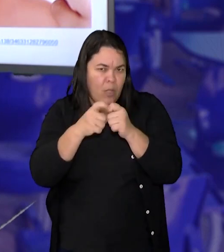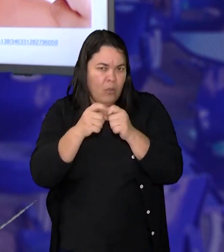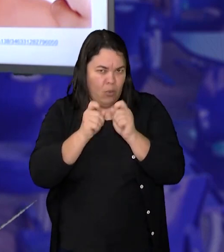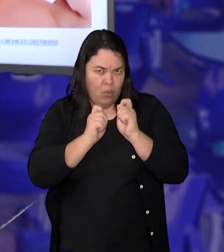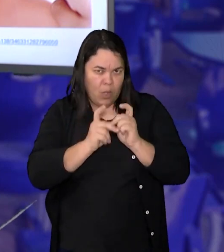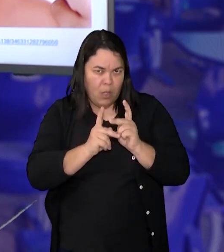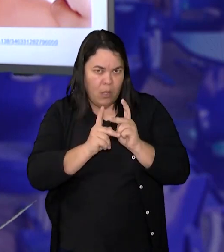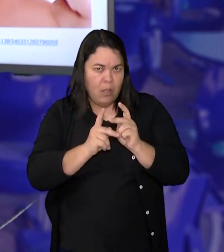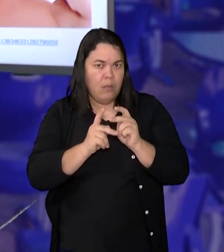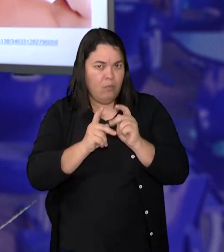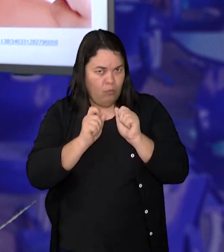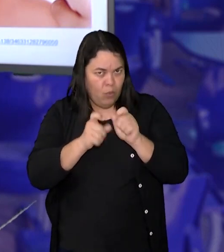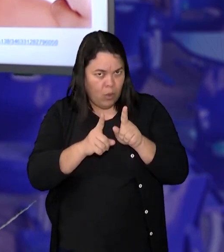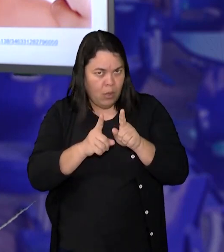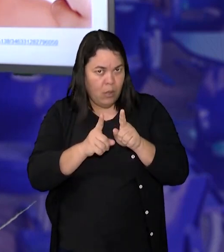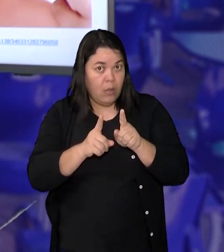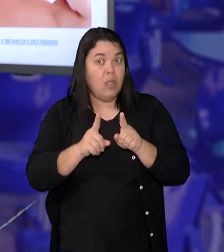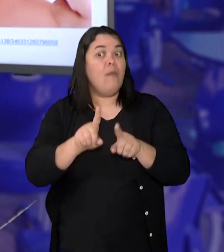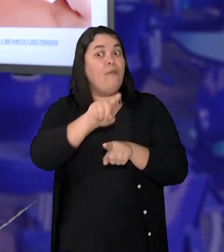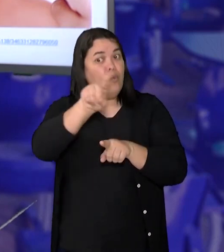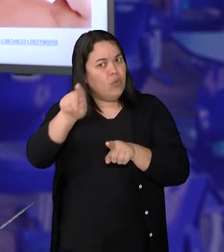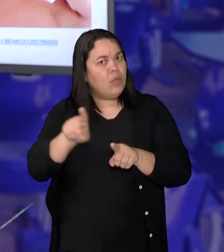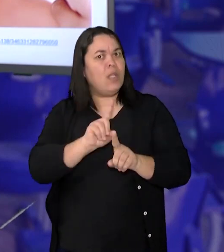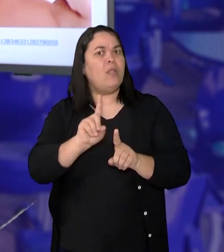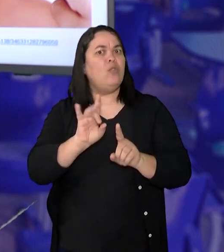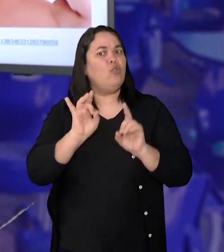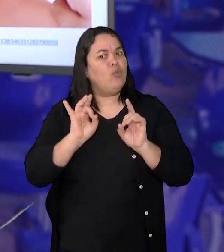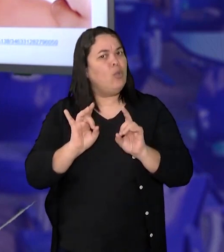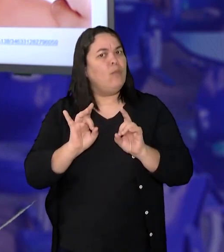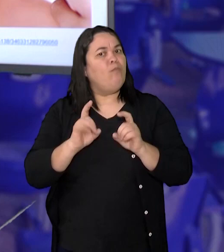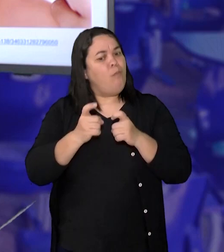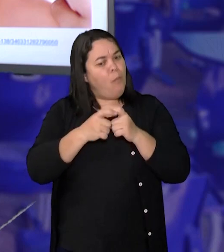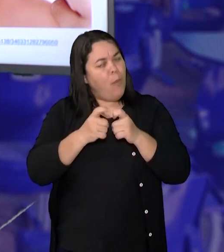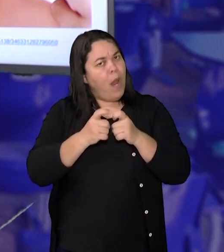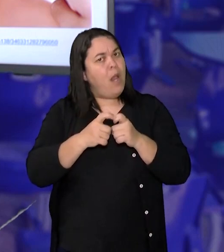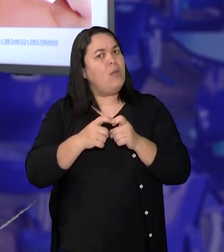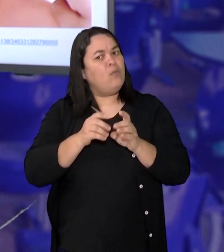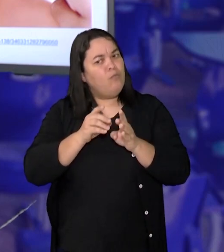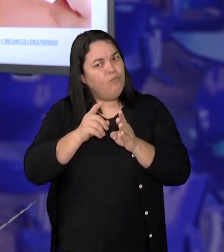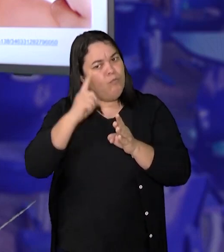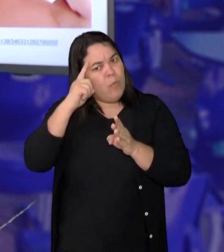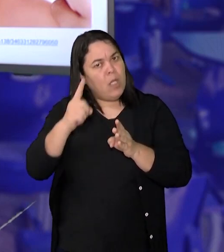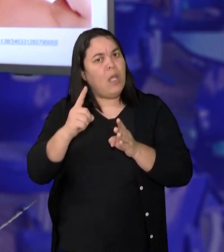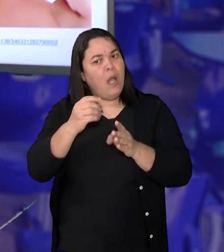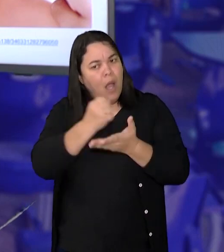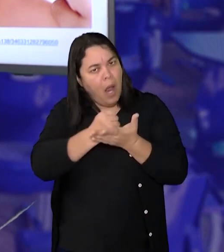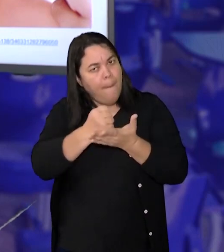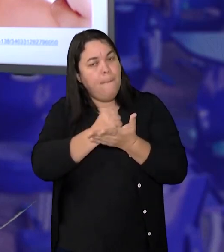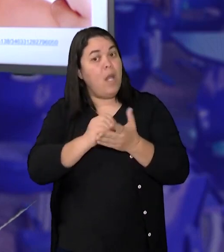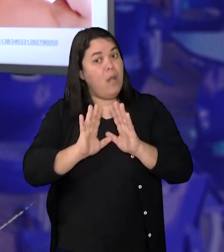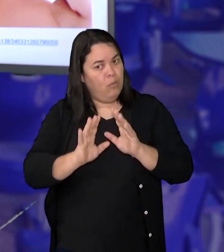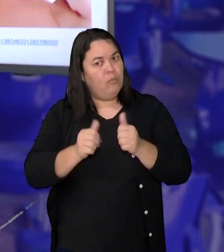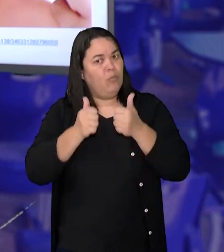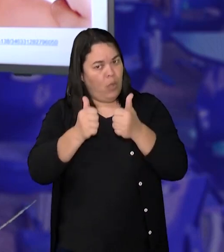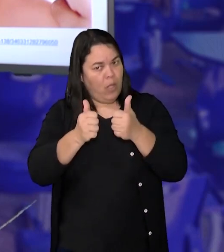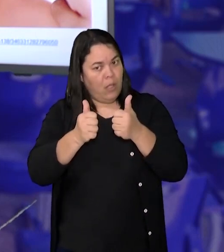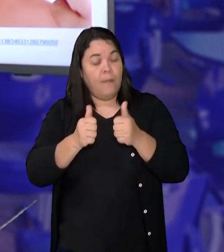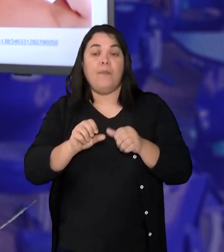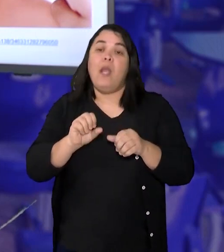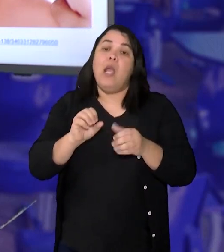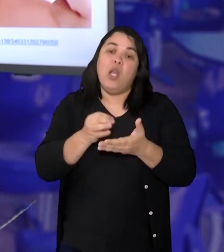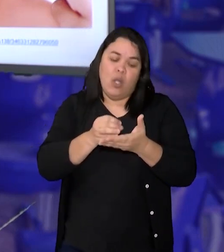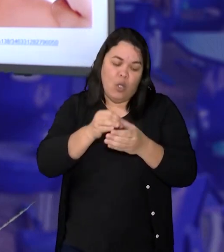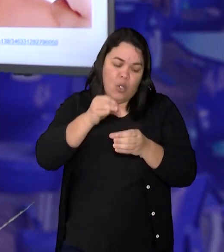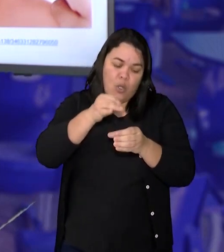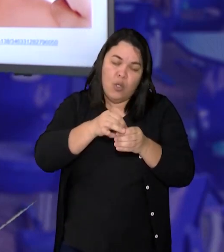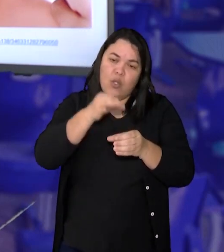então combinados, todo mundo só vai tomar remédio se o médico passar. Se for um chazinho, pega lá com a vovó, pega